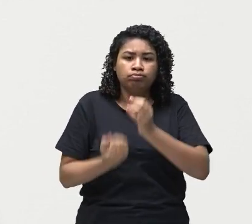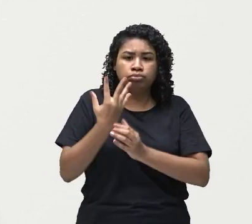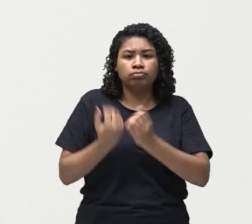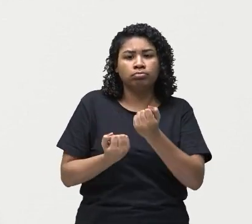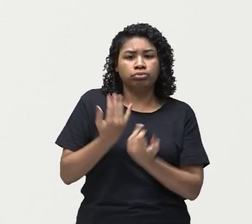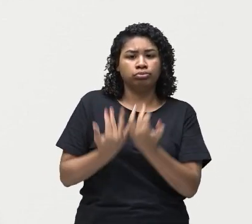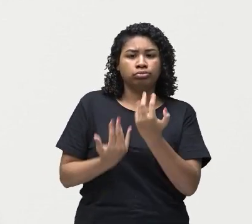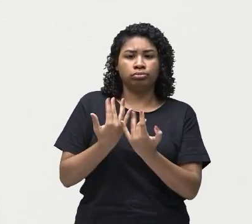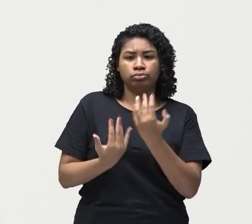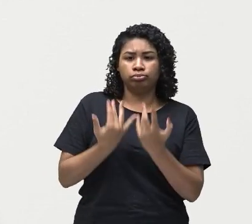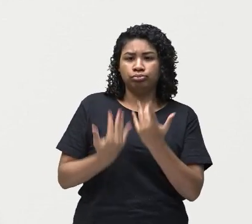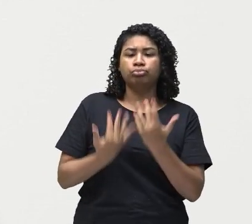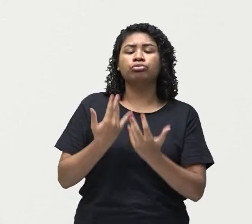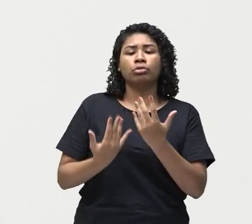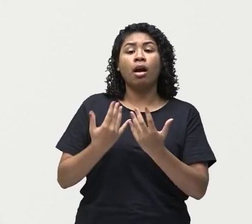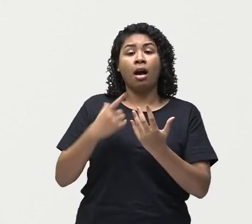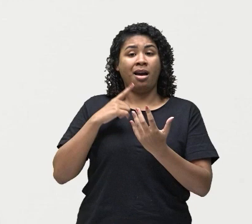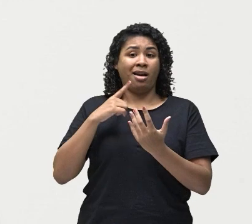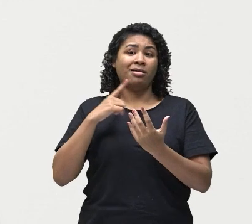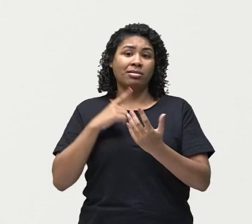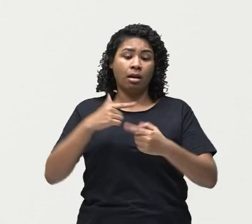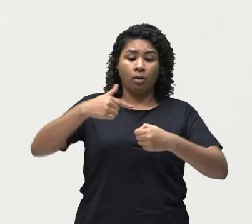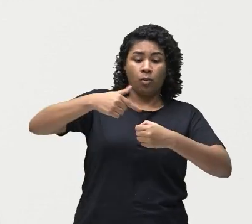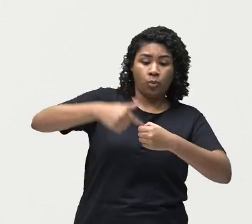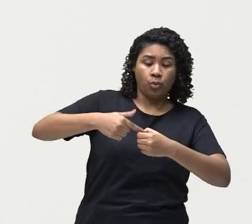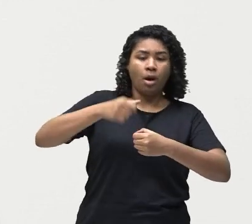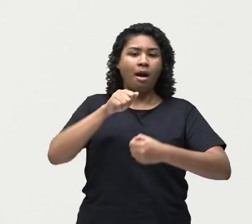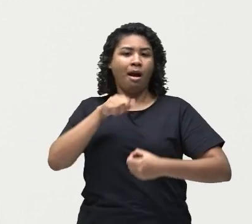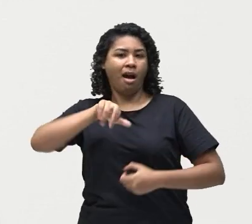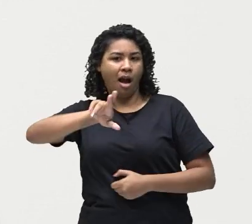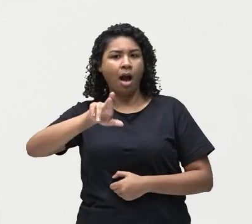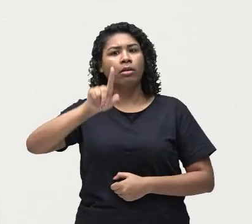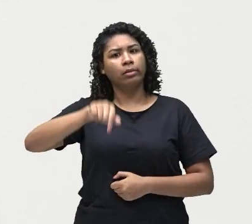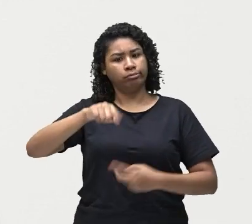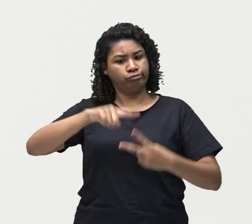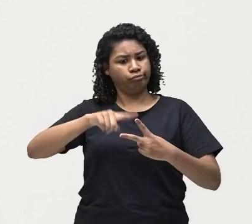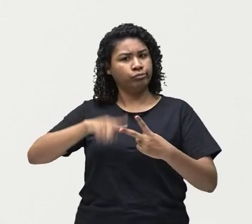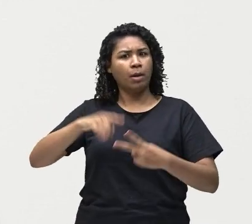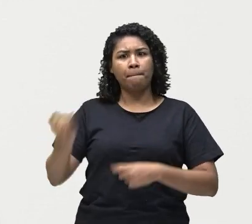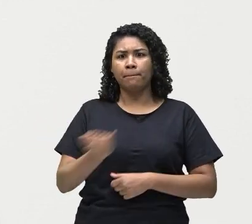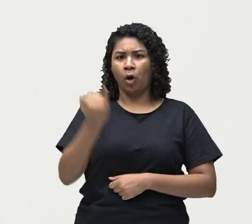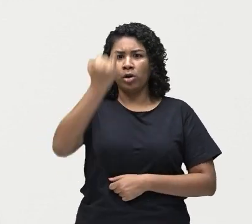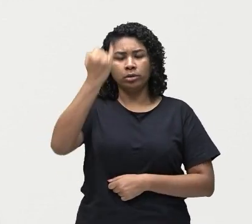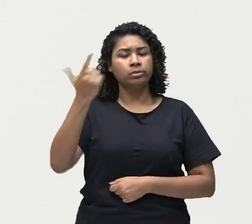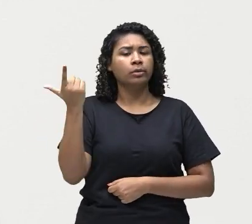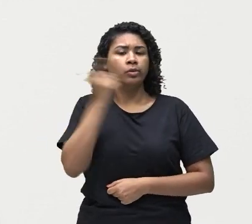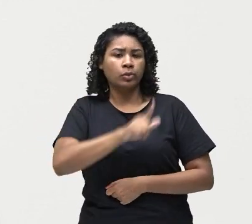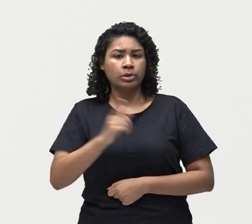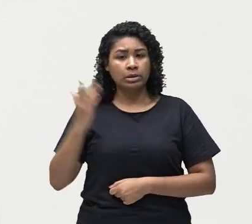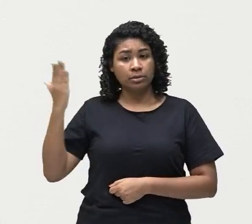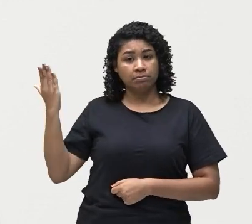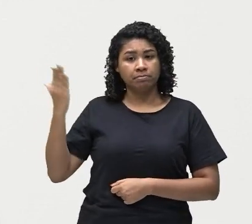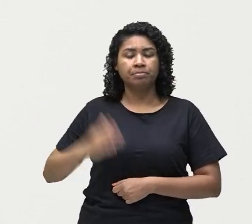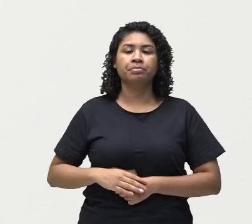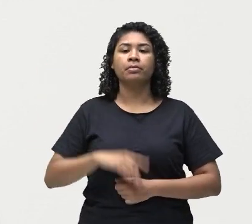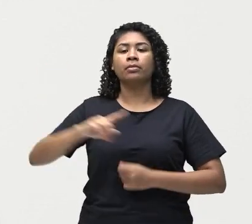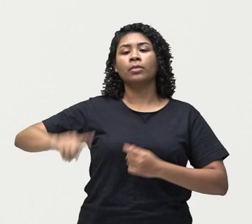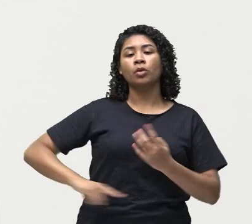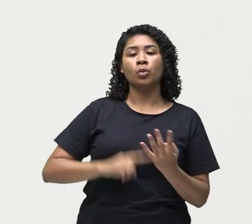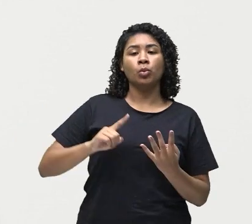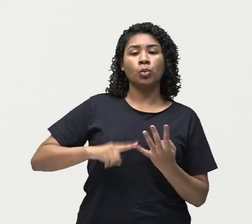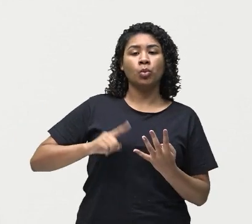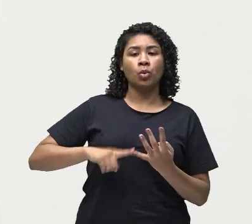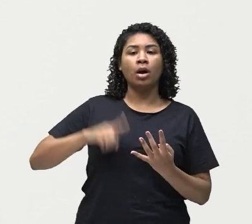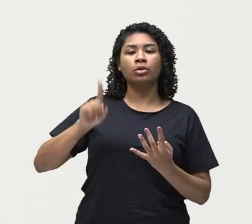fatores essenciais para esse processo de ignição e combustão e no final nós temos o quarto tempo que